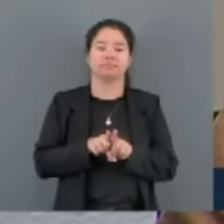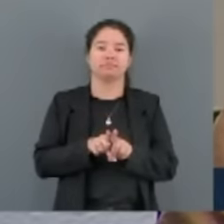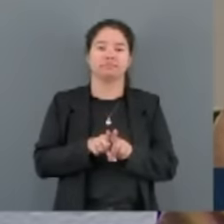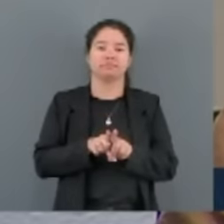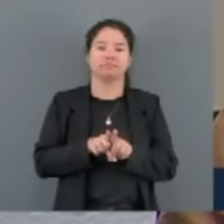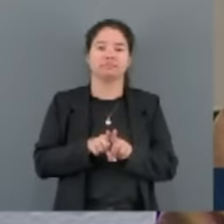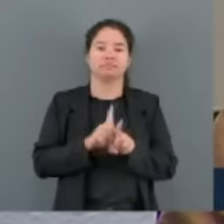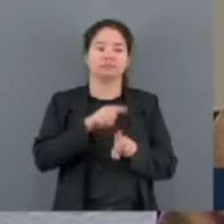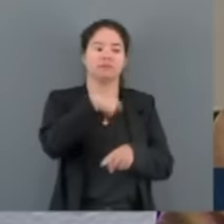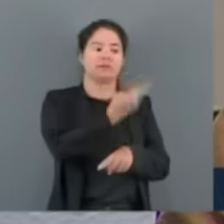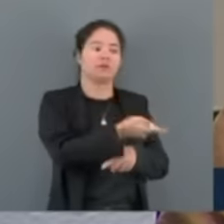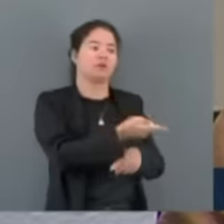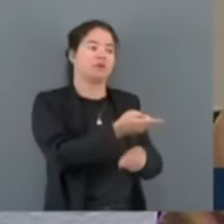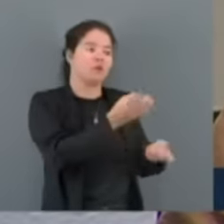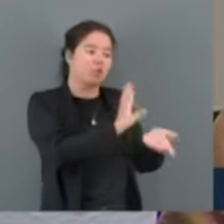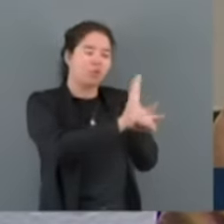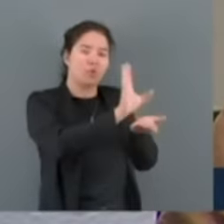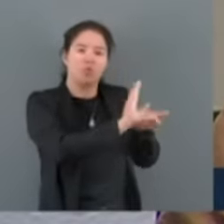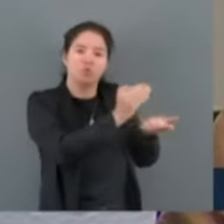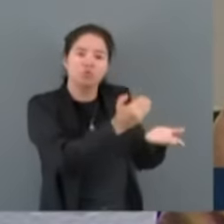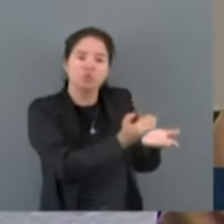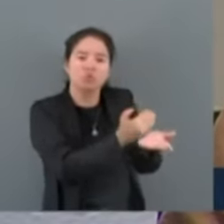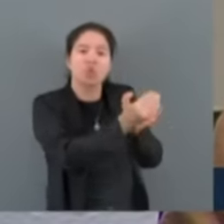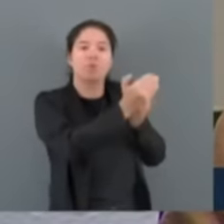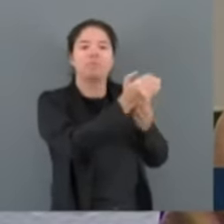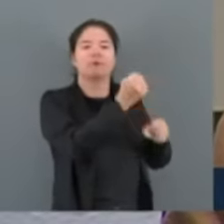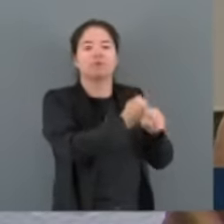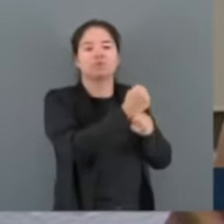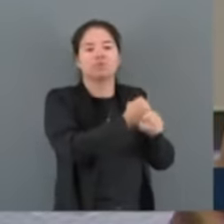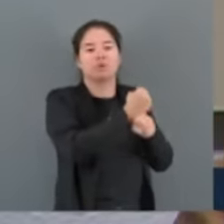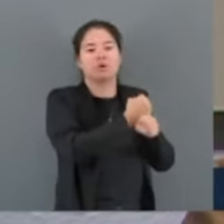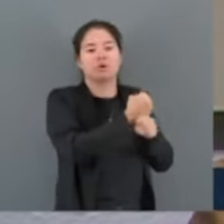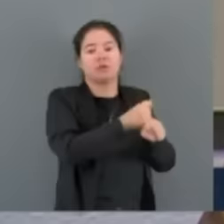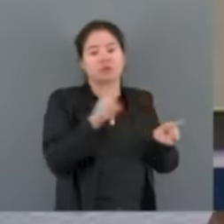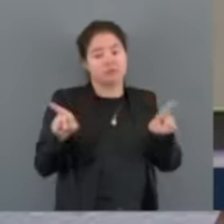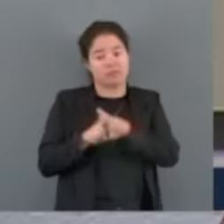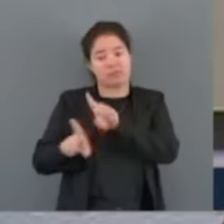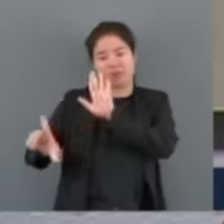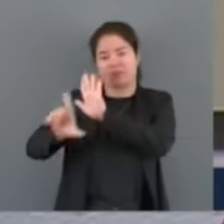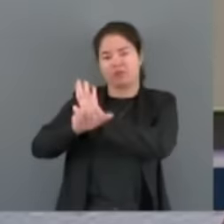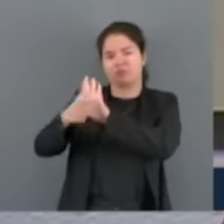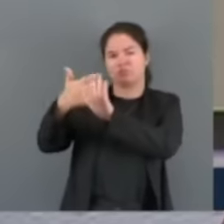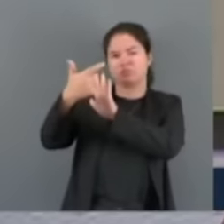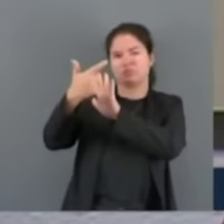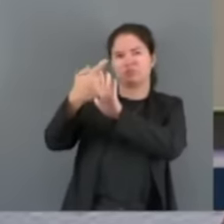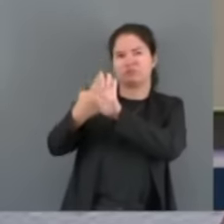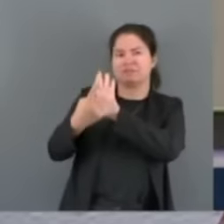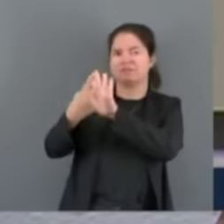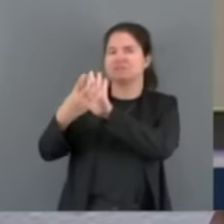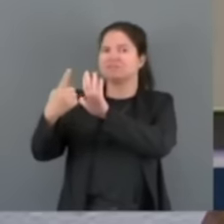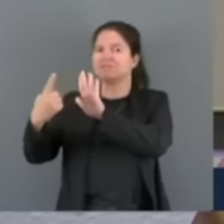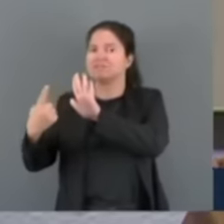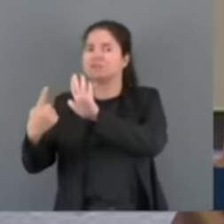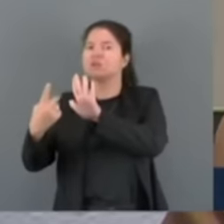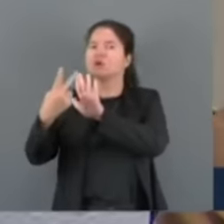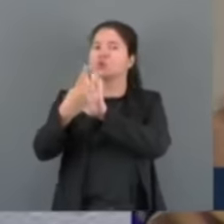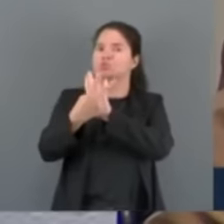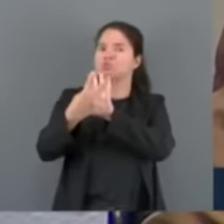entre os recursos do início do ano e depois da lei 231, se eu não me engano.